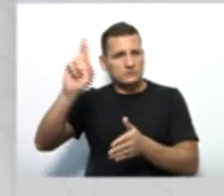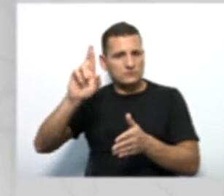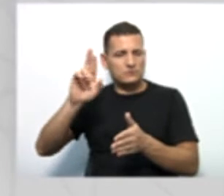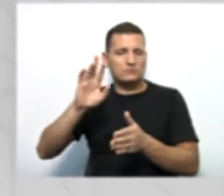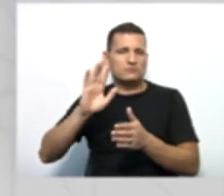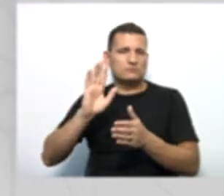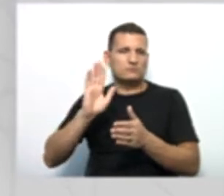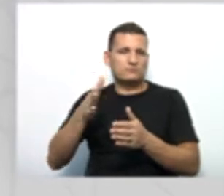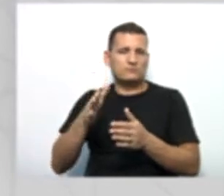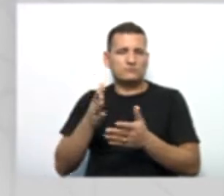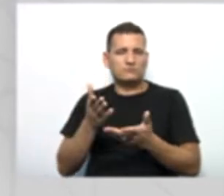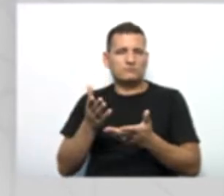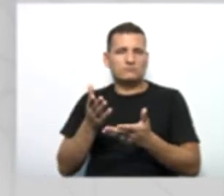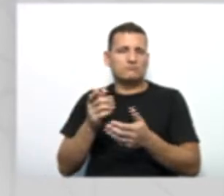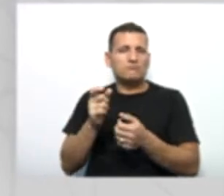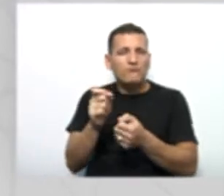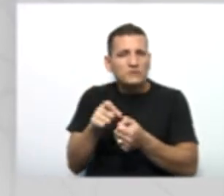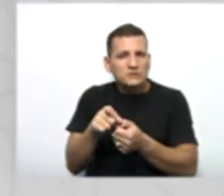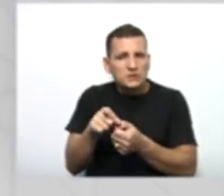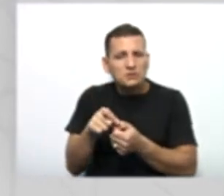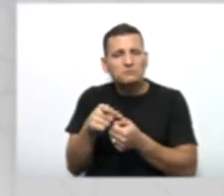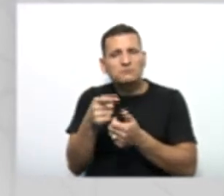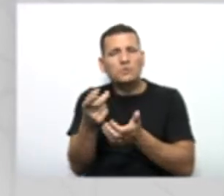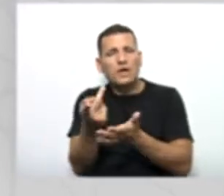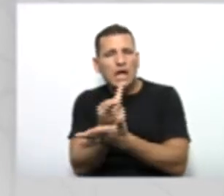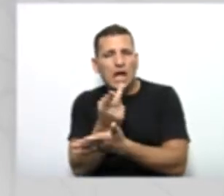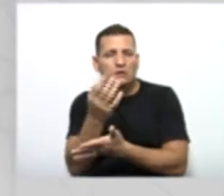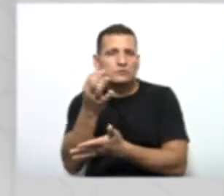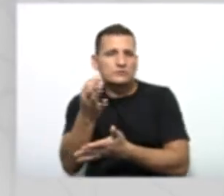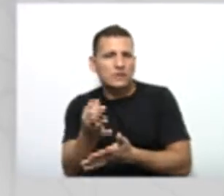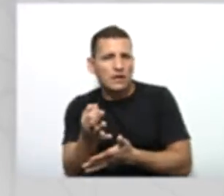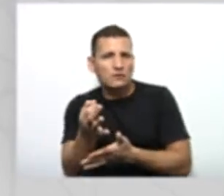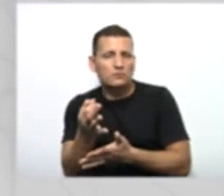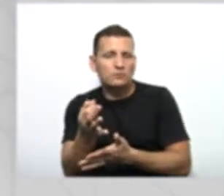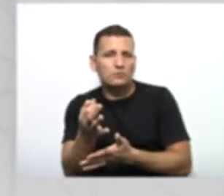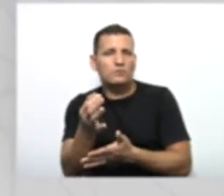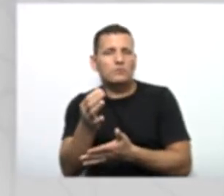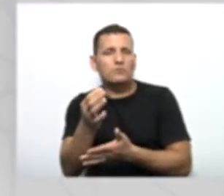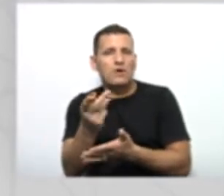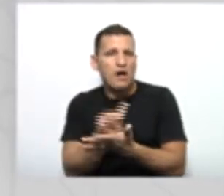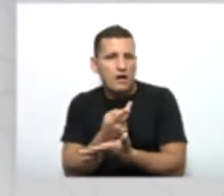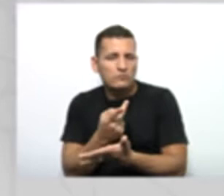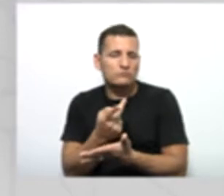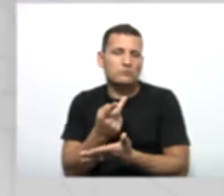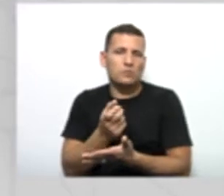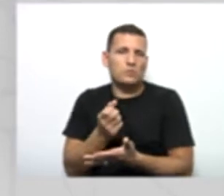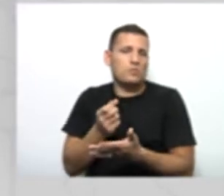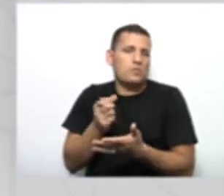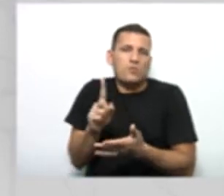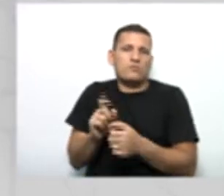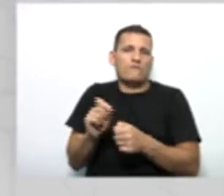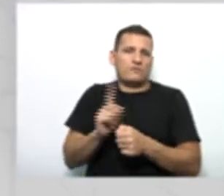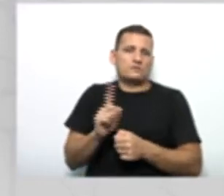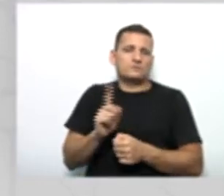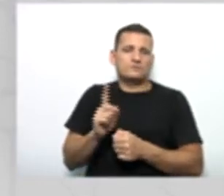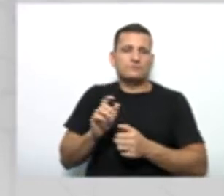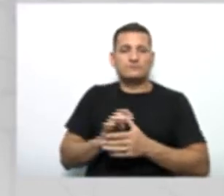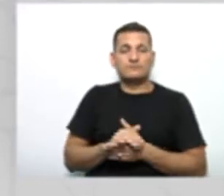realizar um ato ou de não realizá-lo porque considerava errada. A ética é